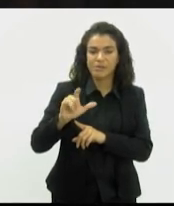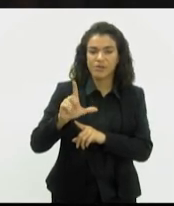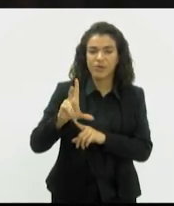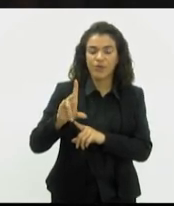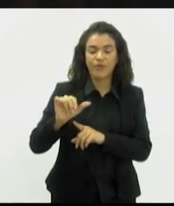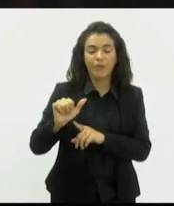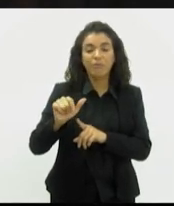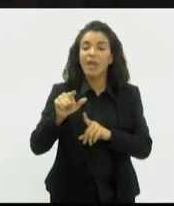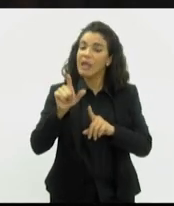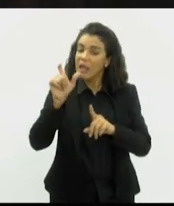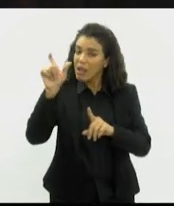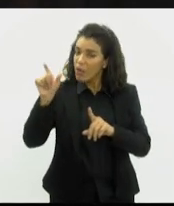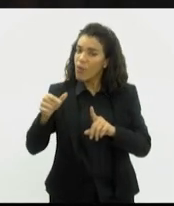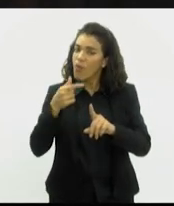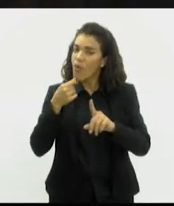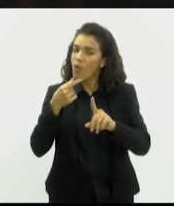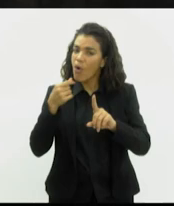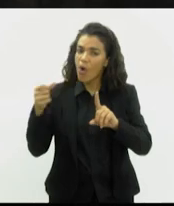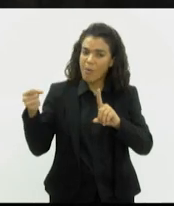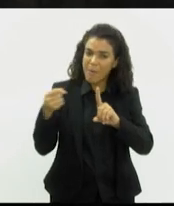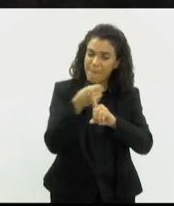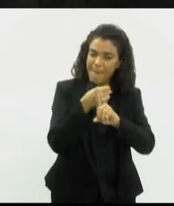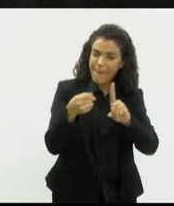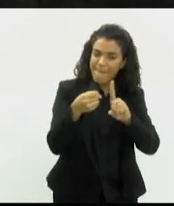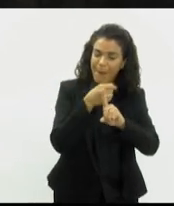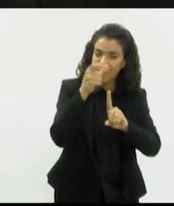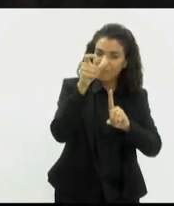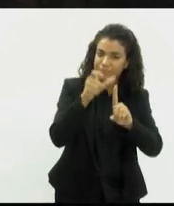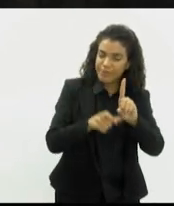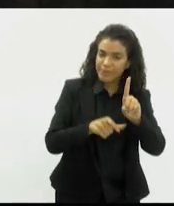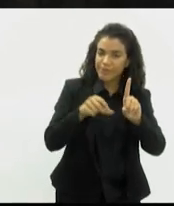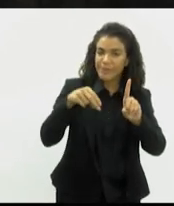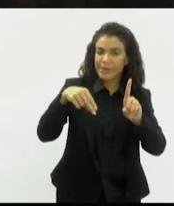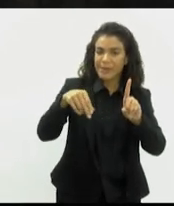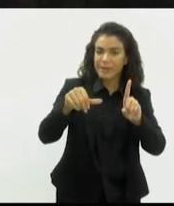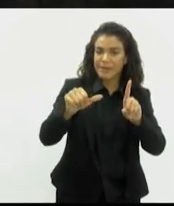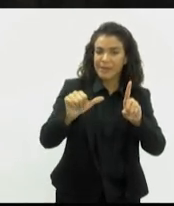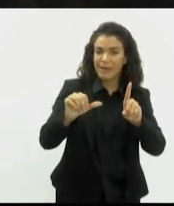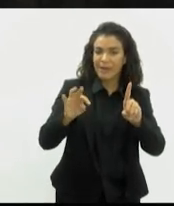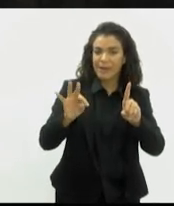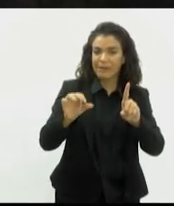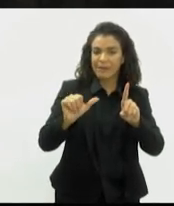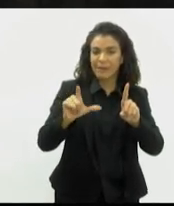dele, a senhora Natália Schincariol,